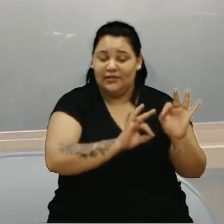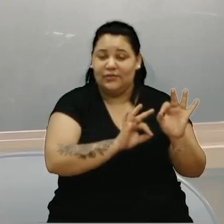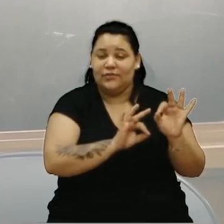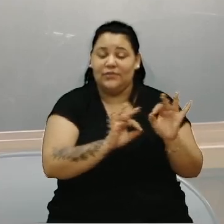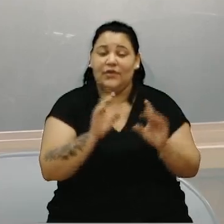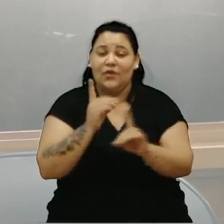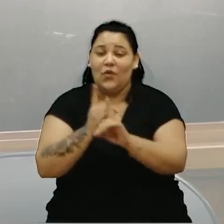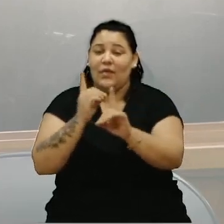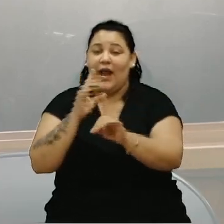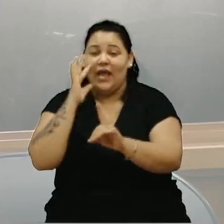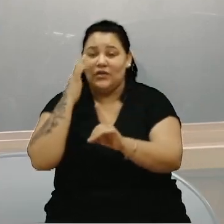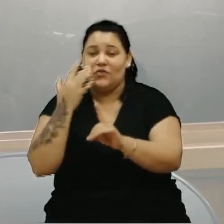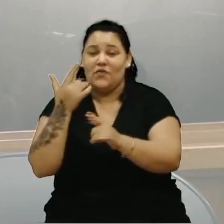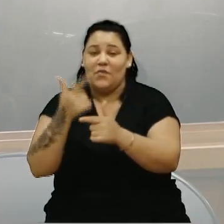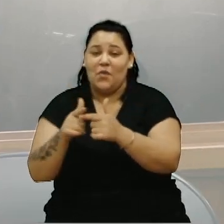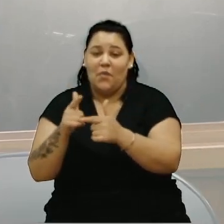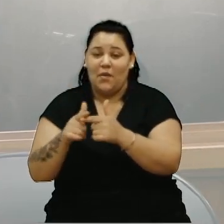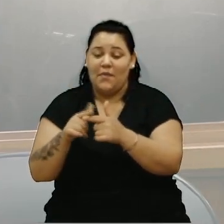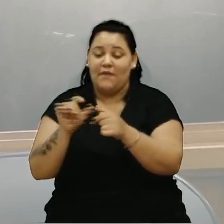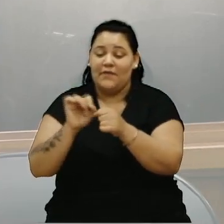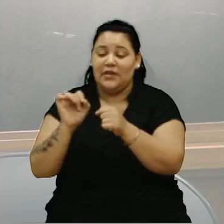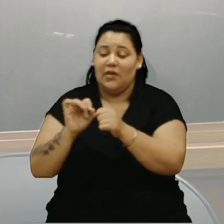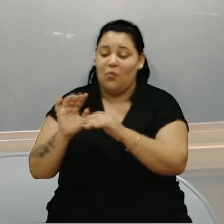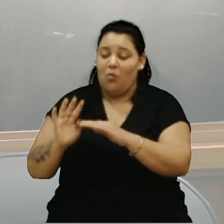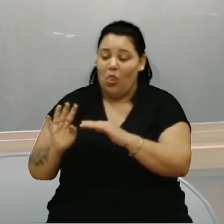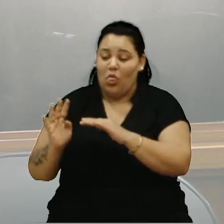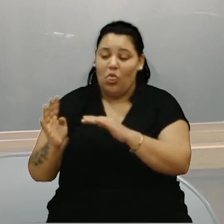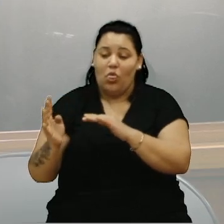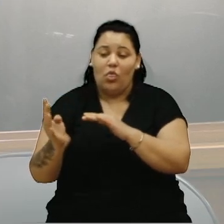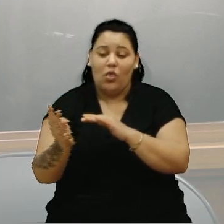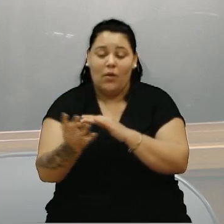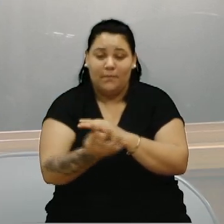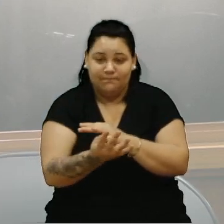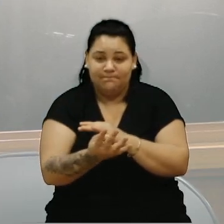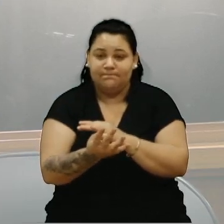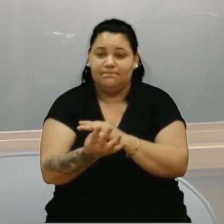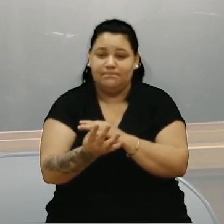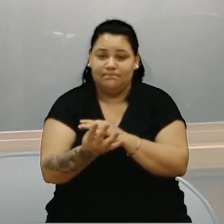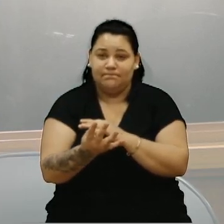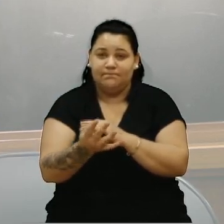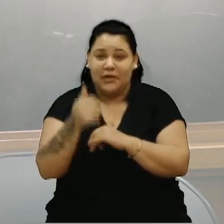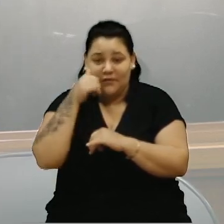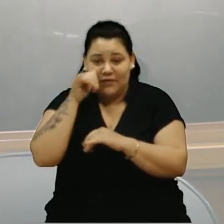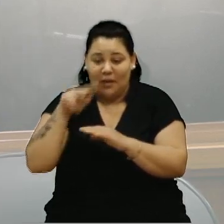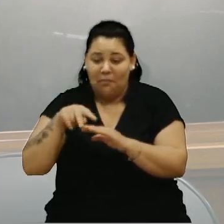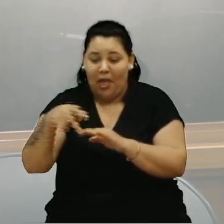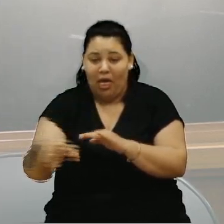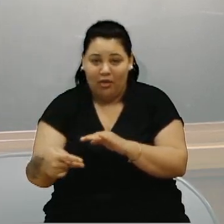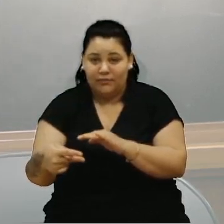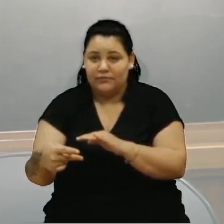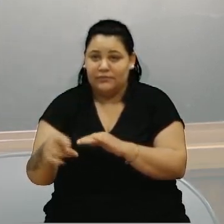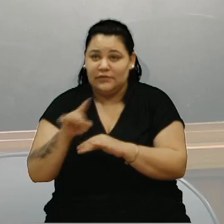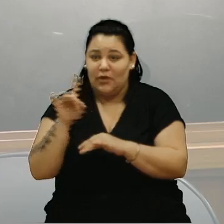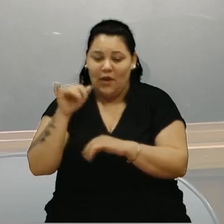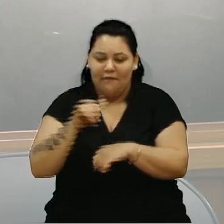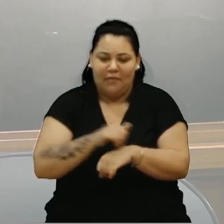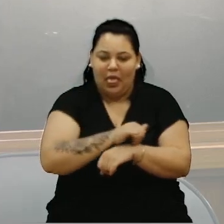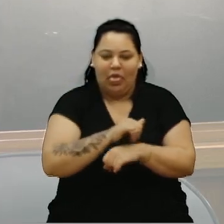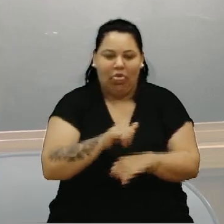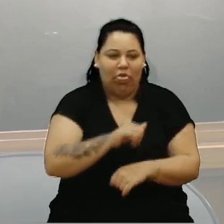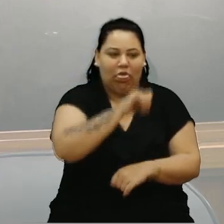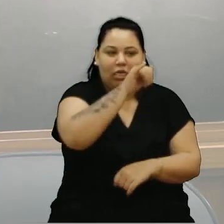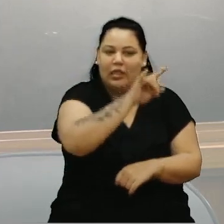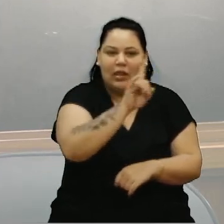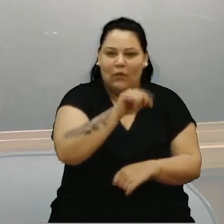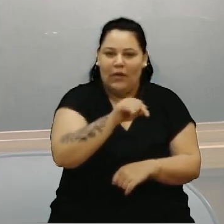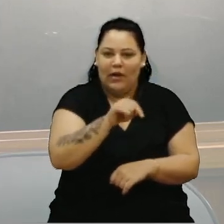problema, de fazer um guarda-reio lá na chapa do Planalto, que não é voo, né? Não é avião, controlador,